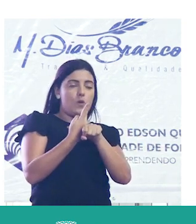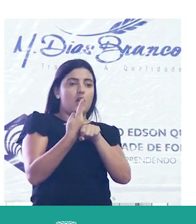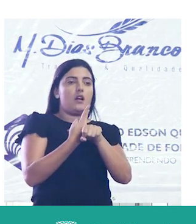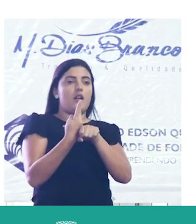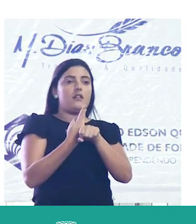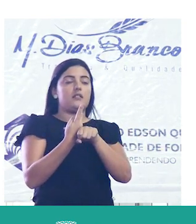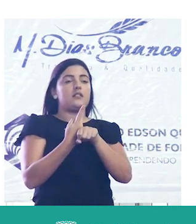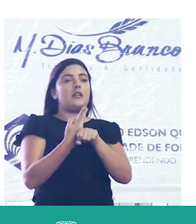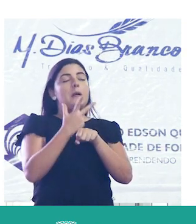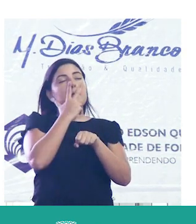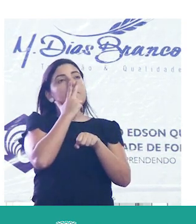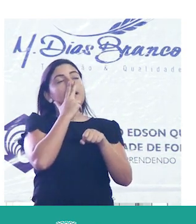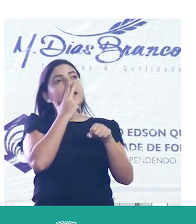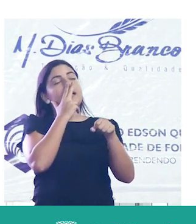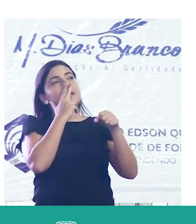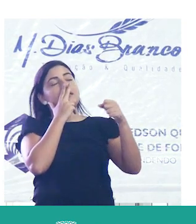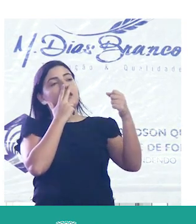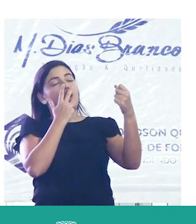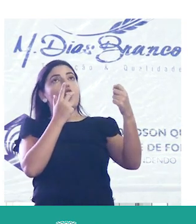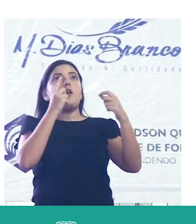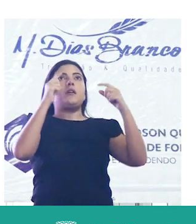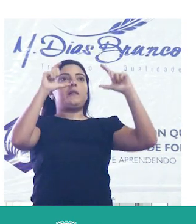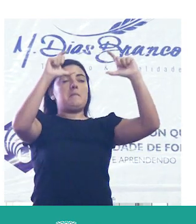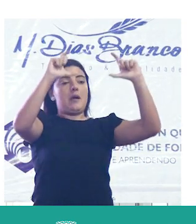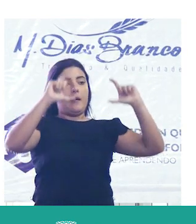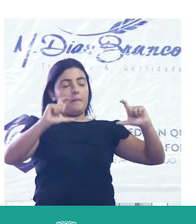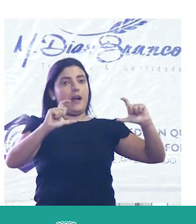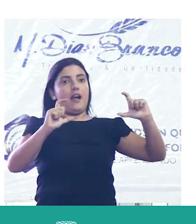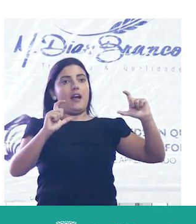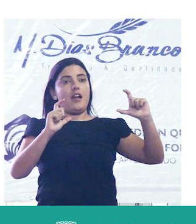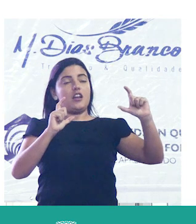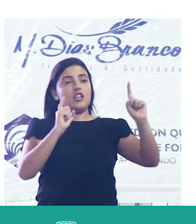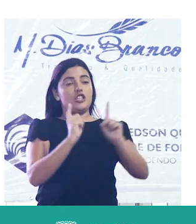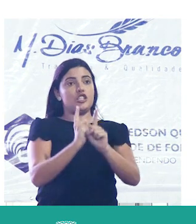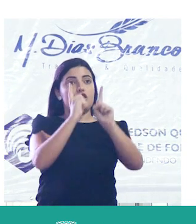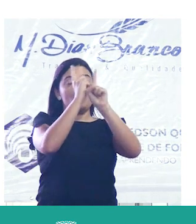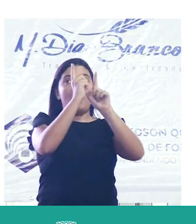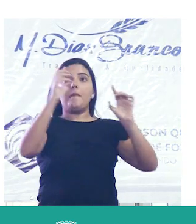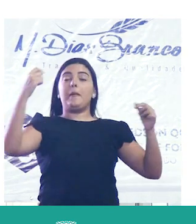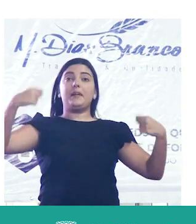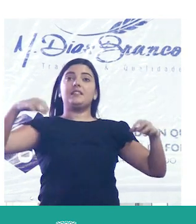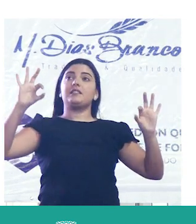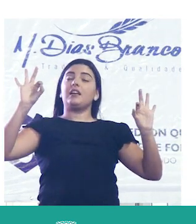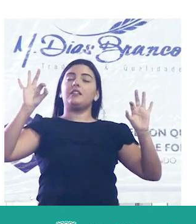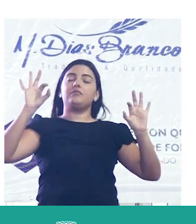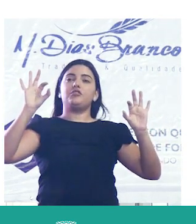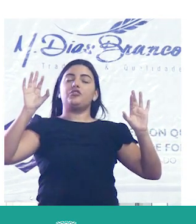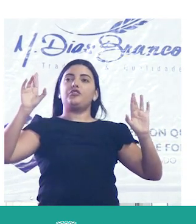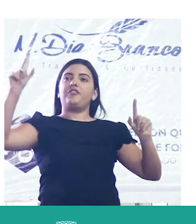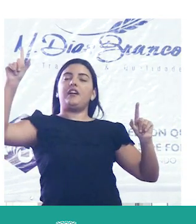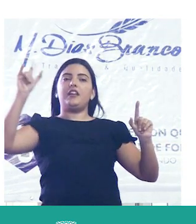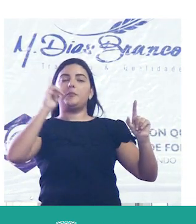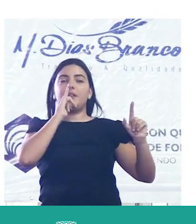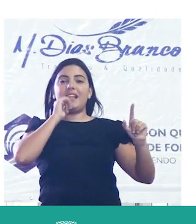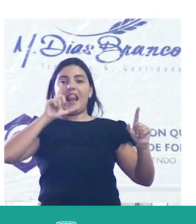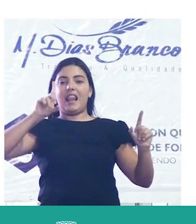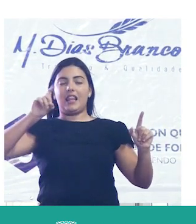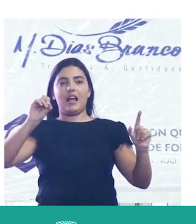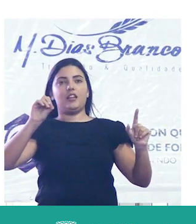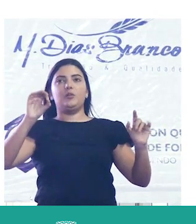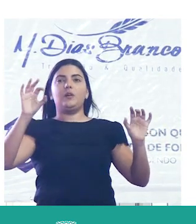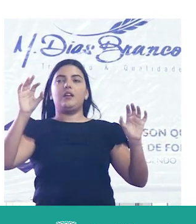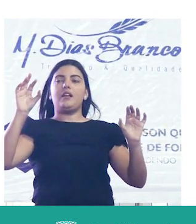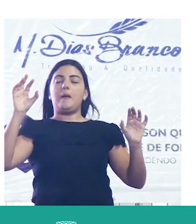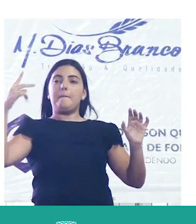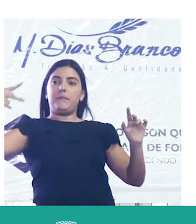substância repetida nas 2 equações, só que em lados opostos. Quando você identificar